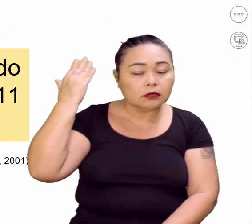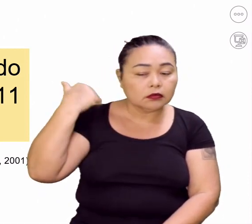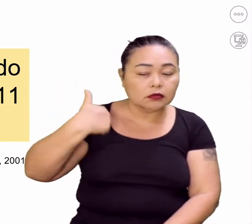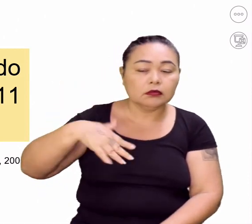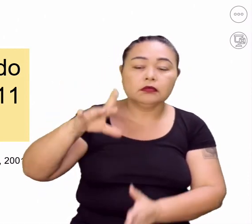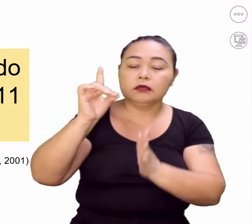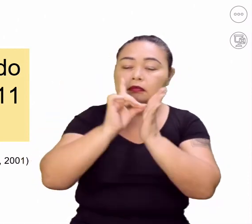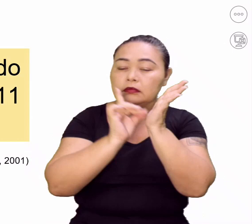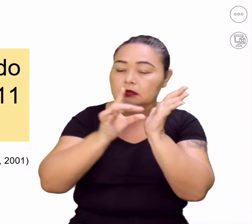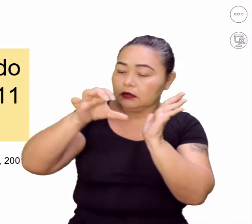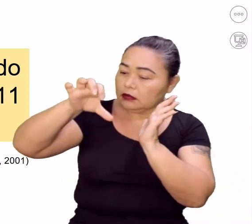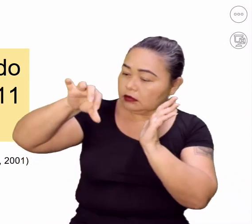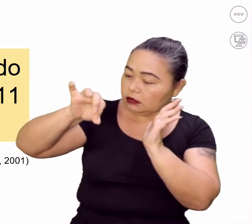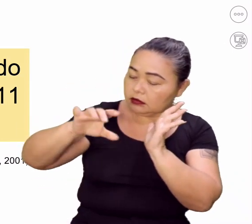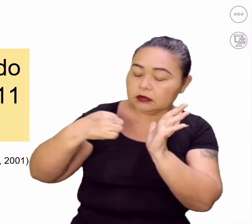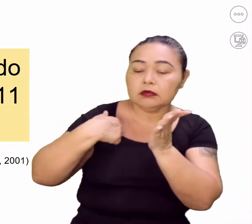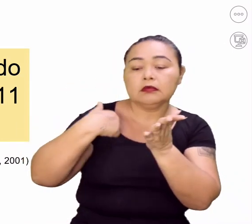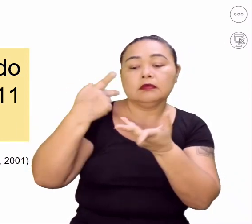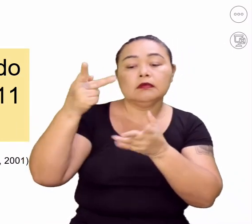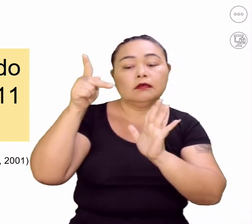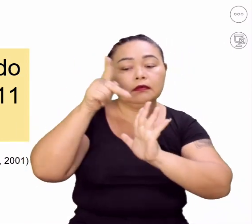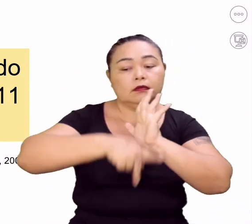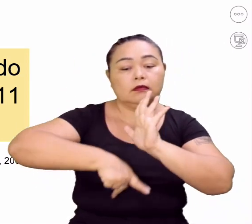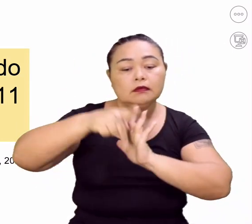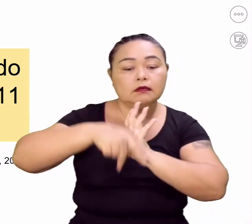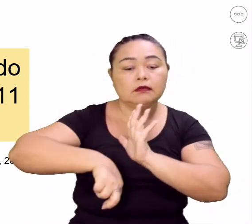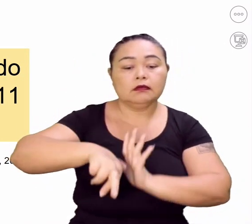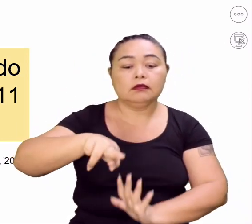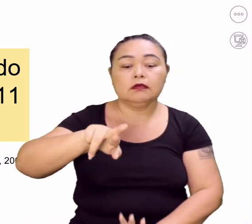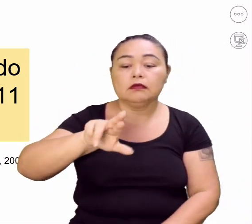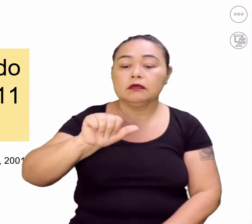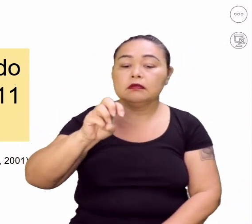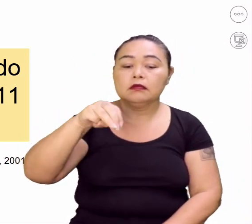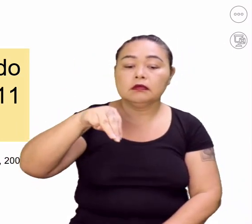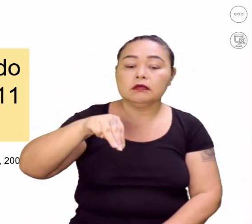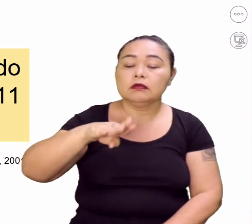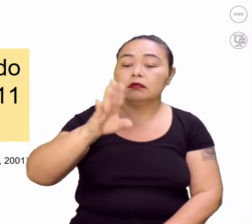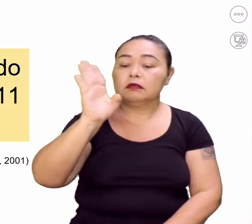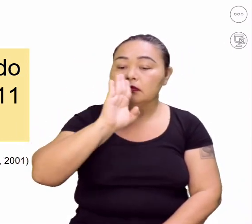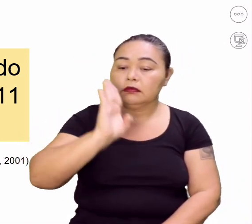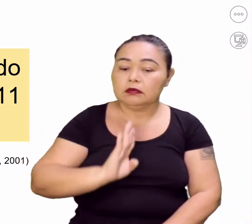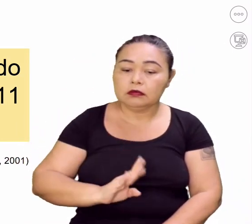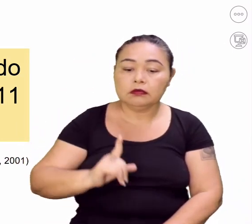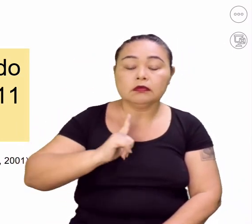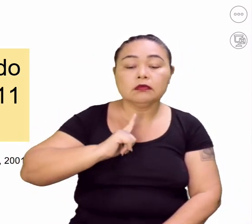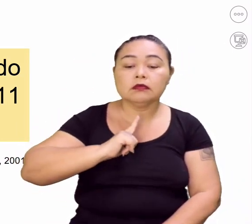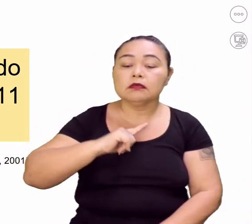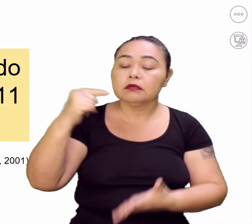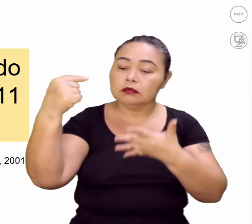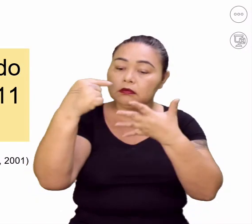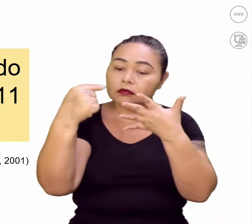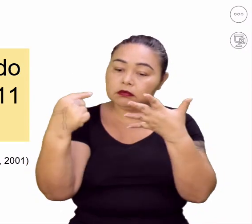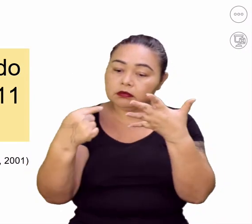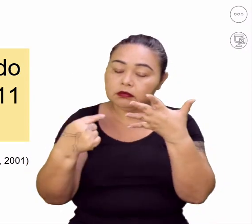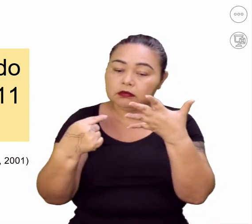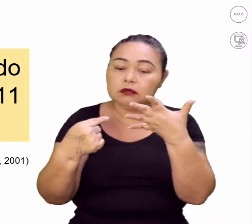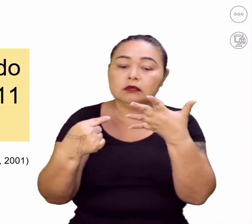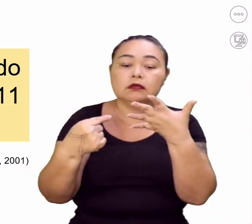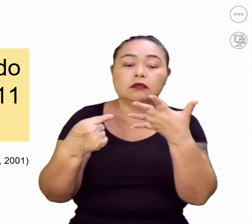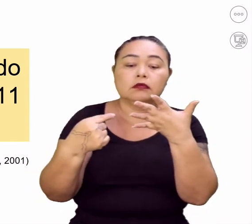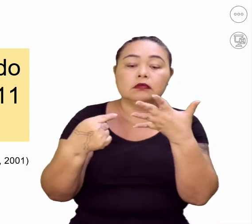de 90, do projeto aí Radam Brasil, e classificou o relevo brasileiro da seguinte